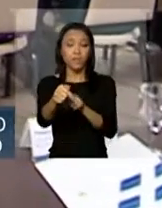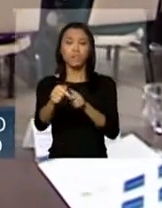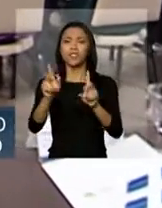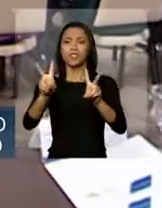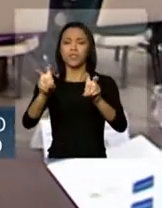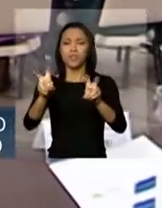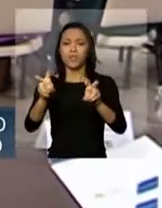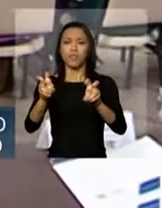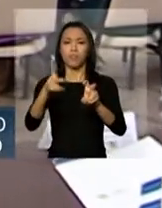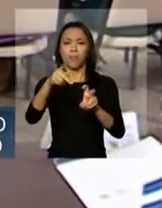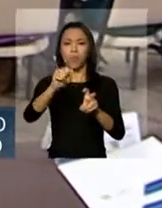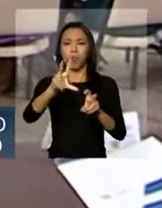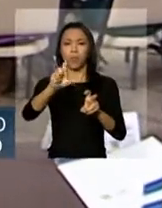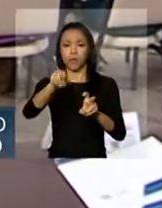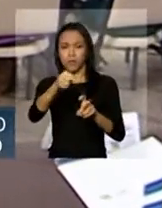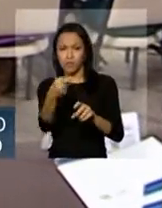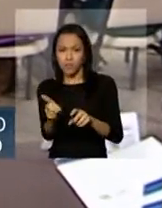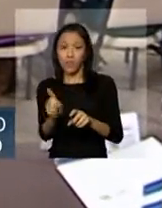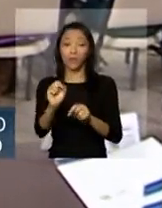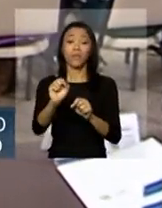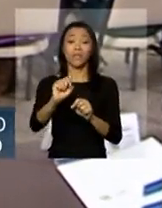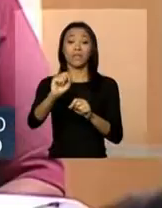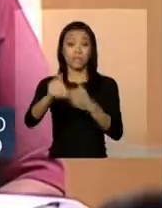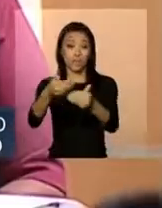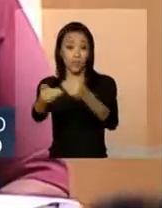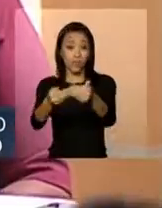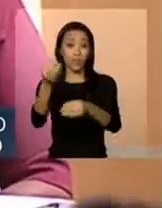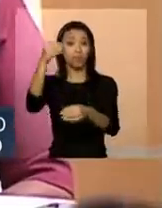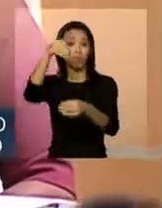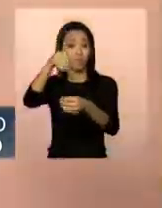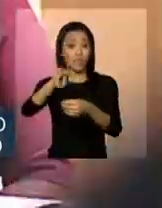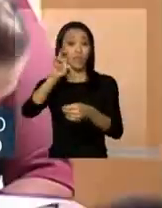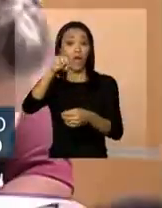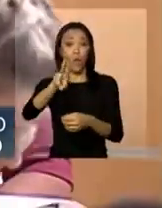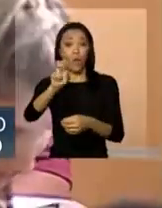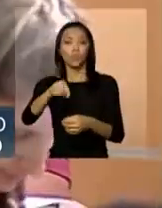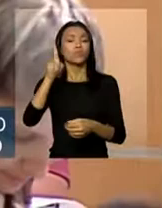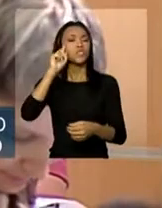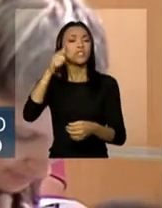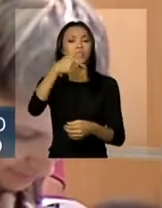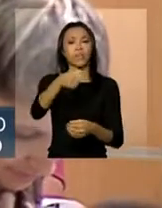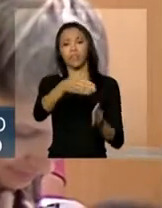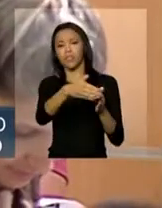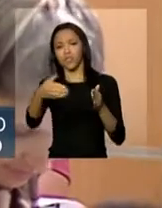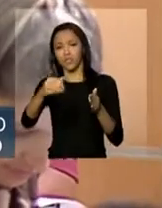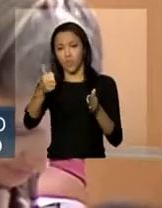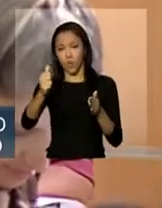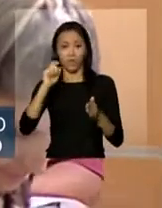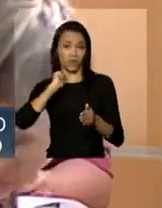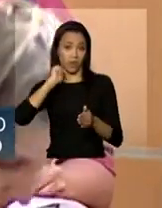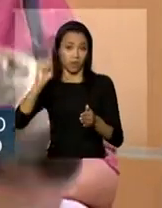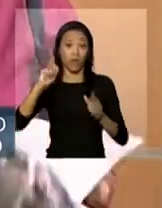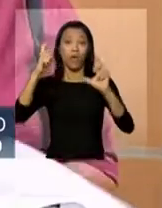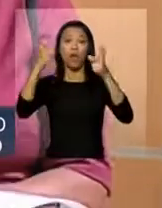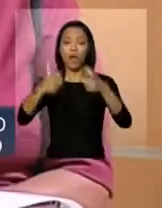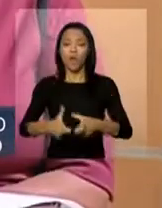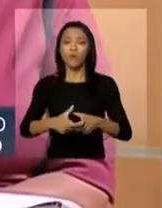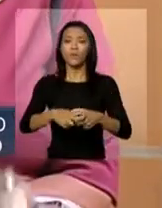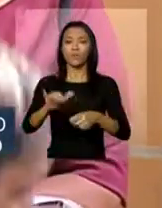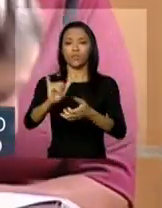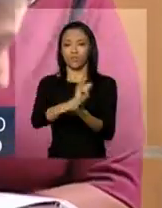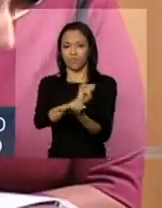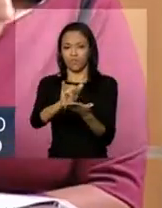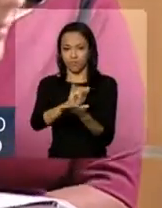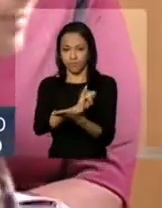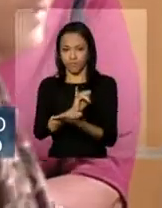e Desenvolvimento da ONU, que ocorrerá entre os dias 7 e 11 de abril em Nova York.